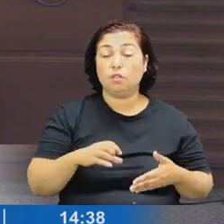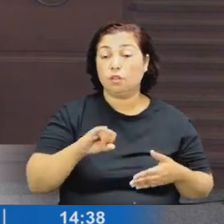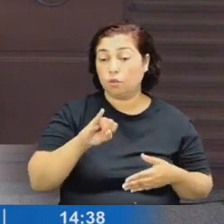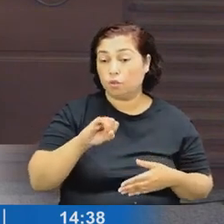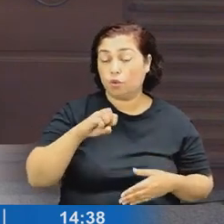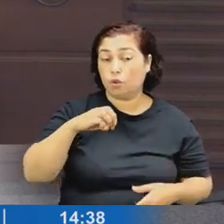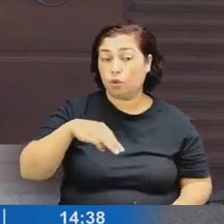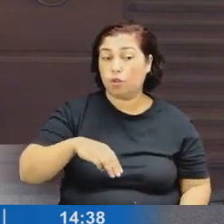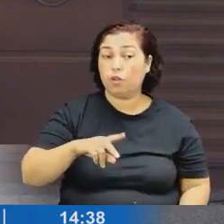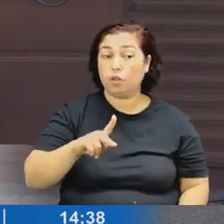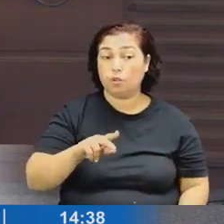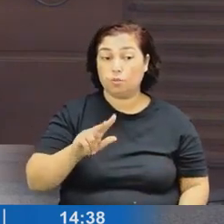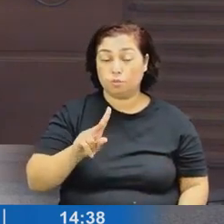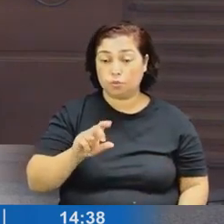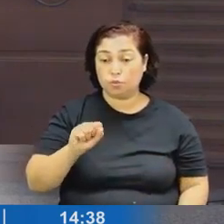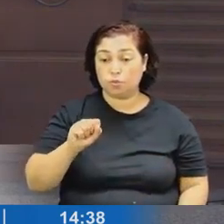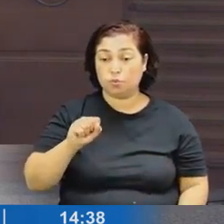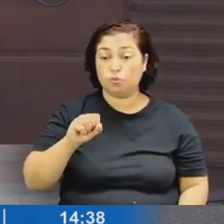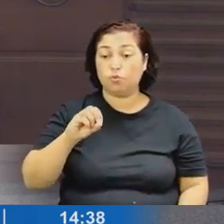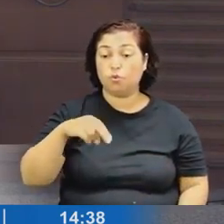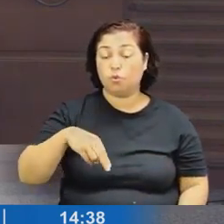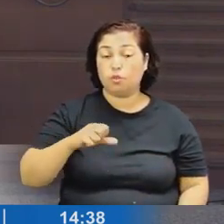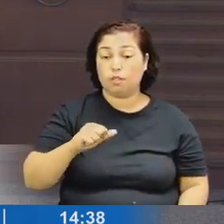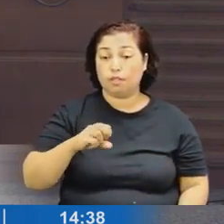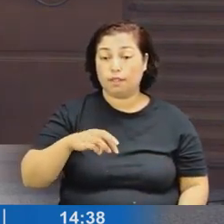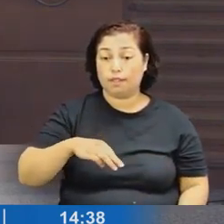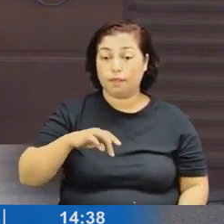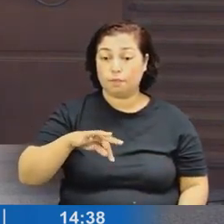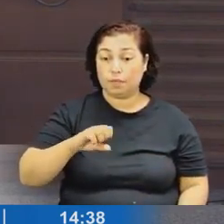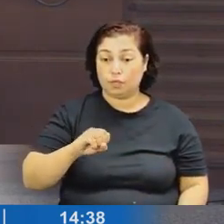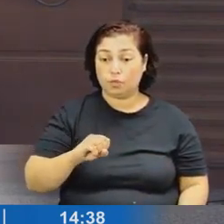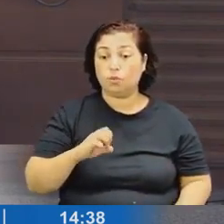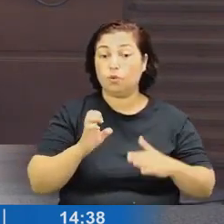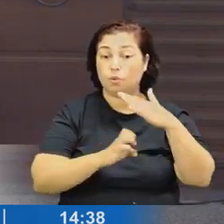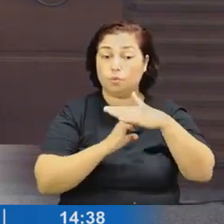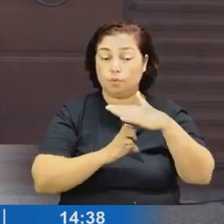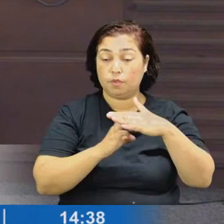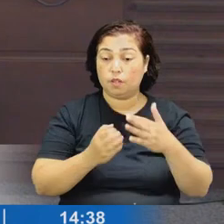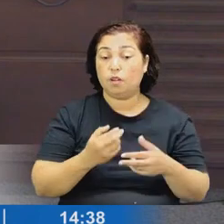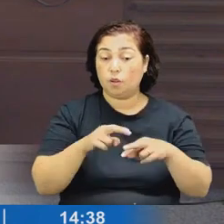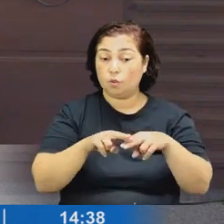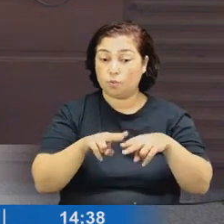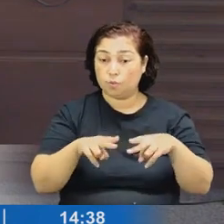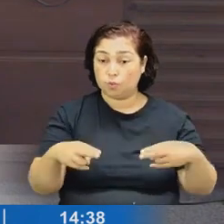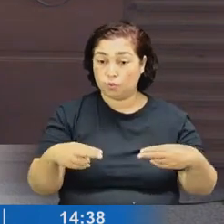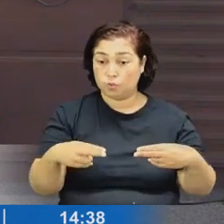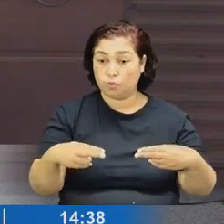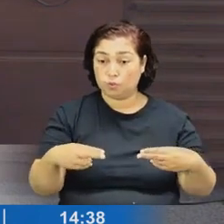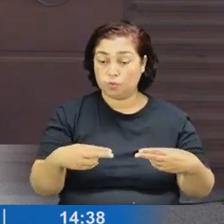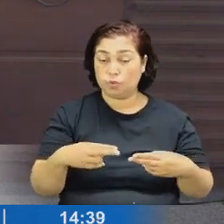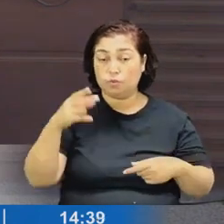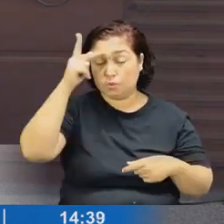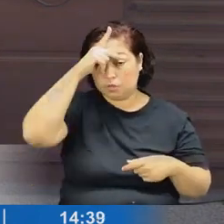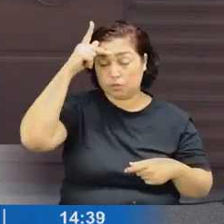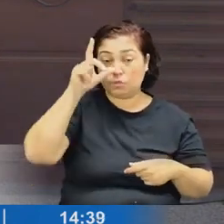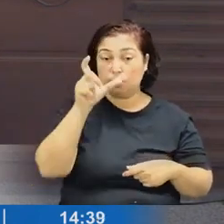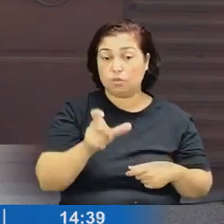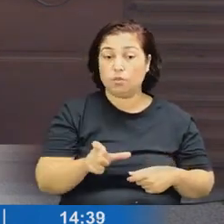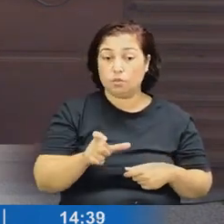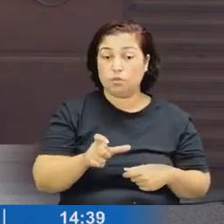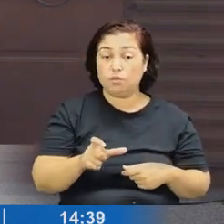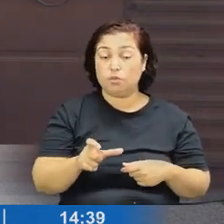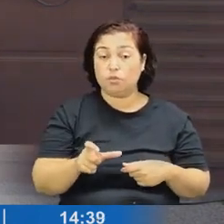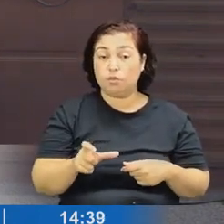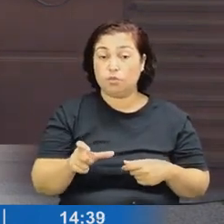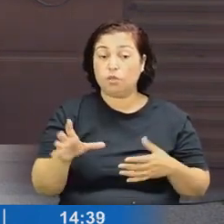para empresa é para vender para levar produto para né para as pessoas para o político impulsionamento é para